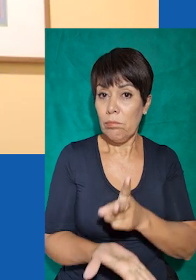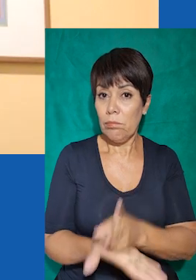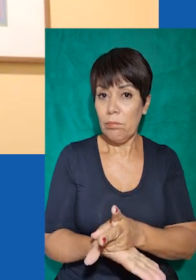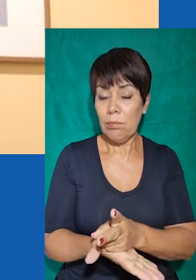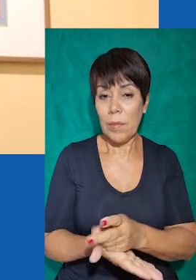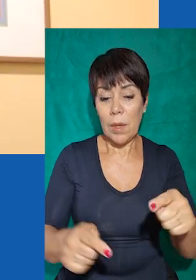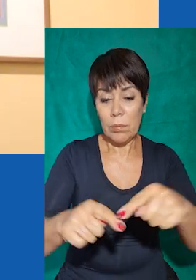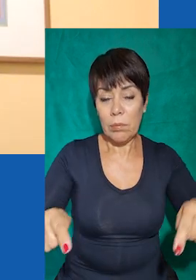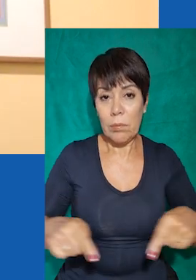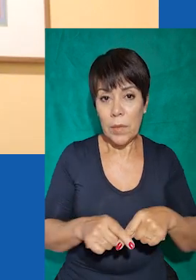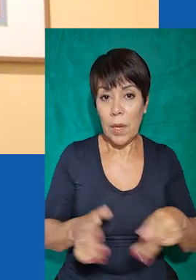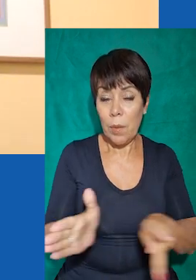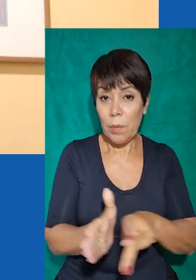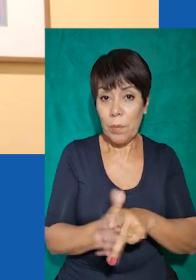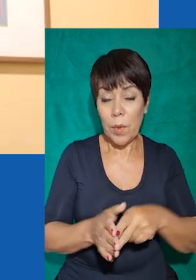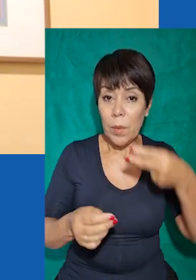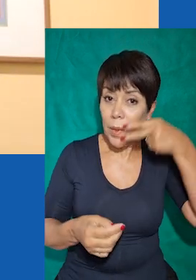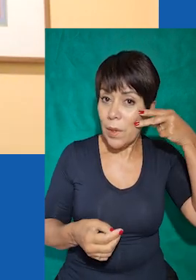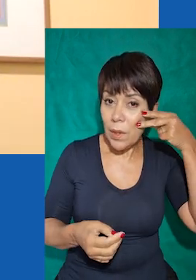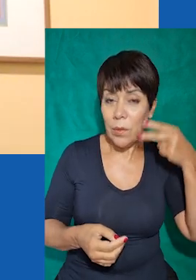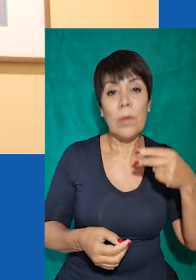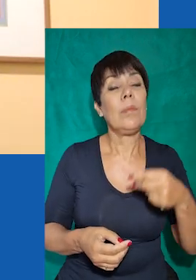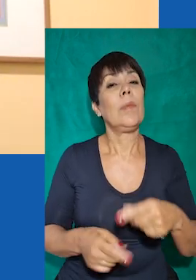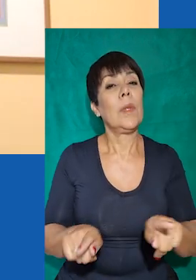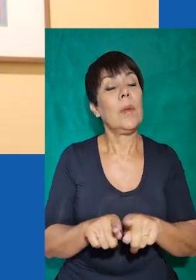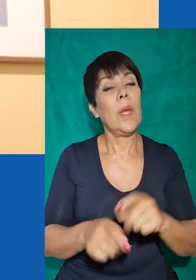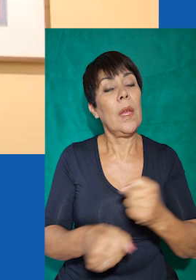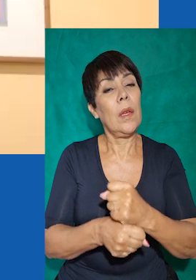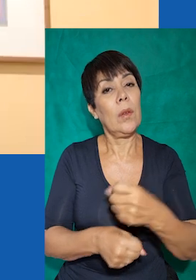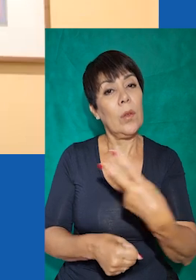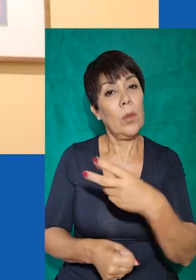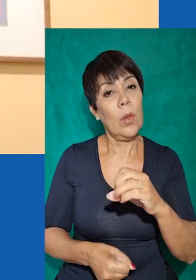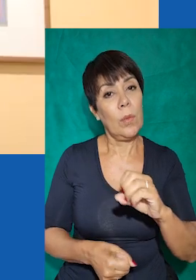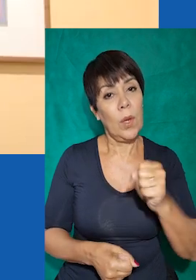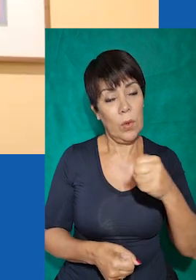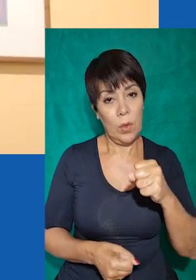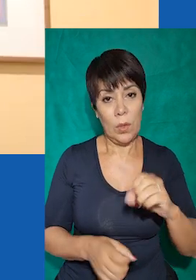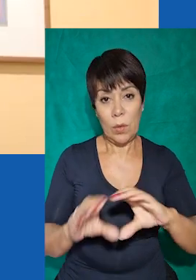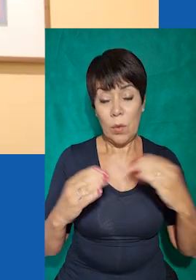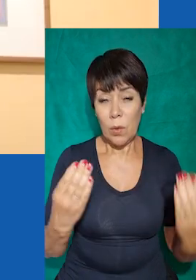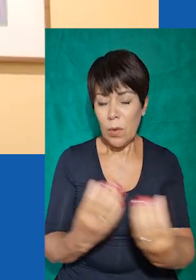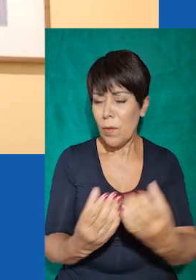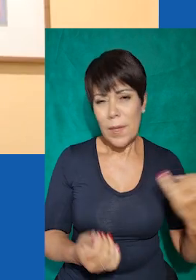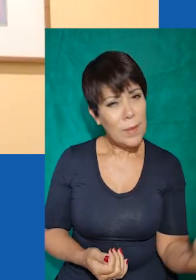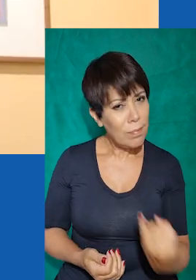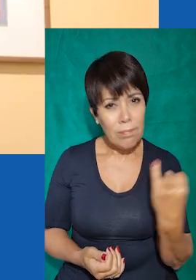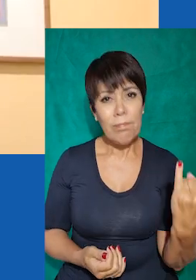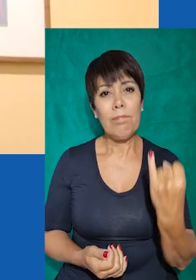da terra indígena Raposa Serra do Sol, em 2008. Conferência